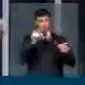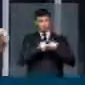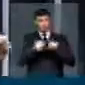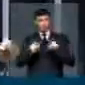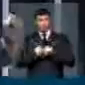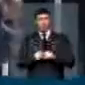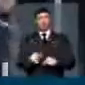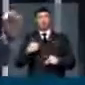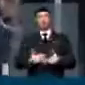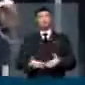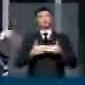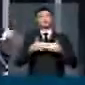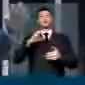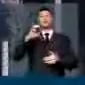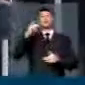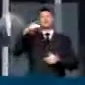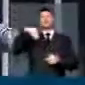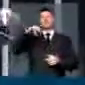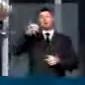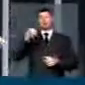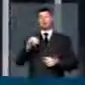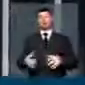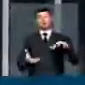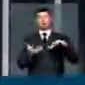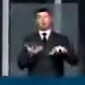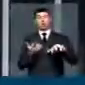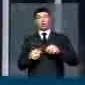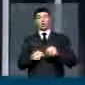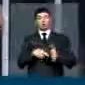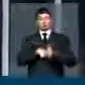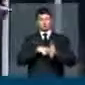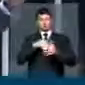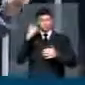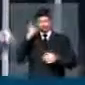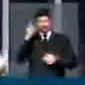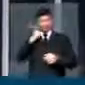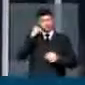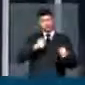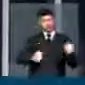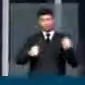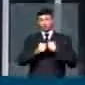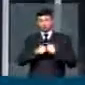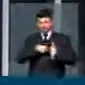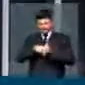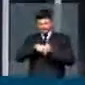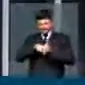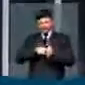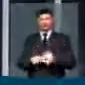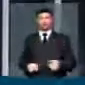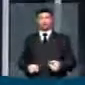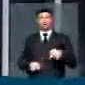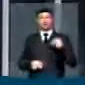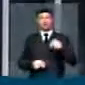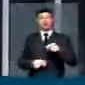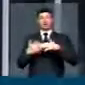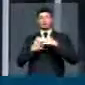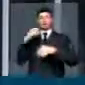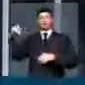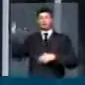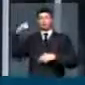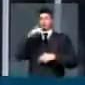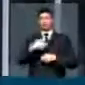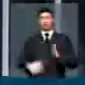eu estou pedindo uma CPMI do Congresso Nacional, dos deputados e dos senadores, para a gente investigar essas empresas aéreas